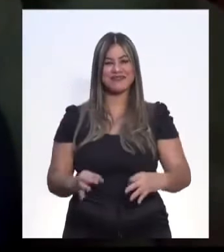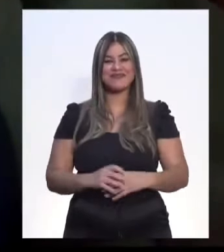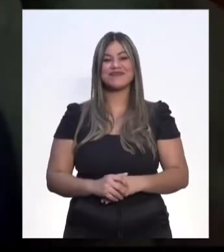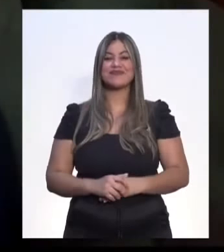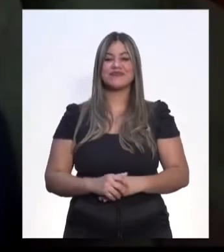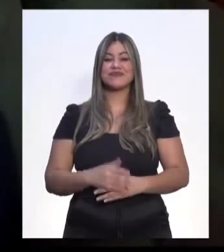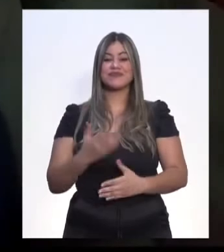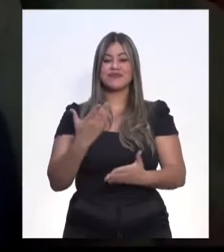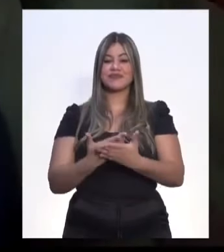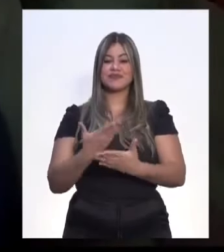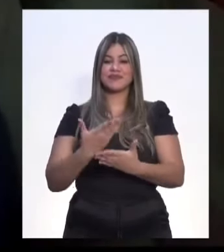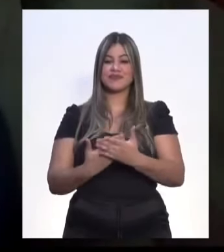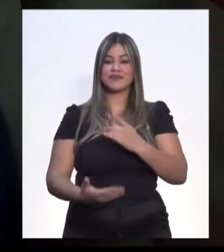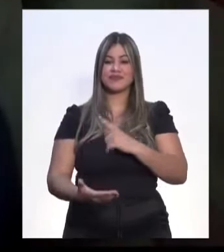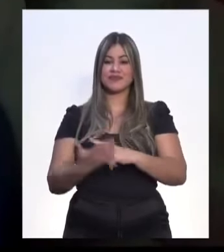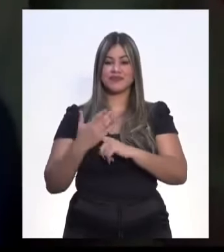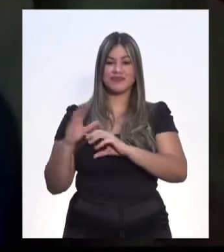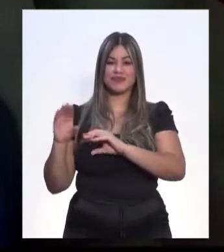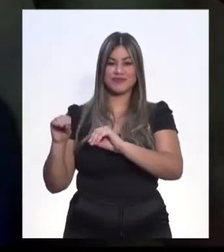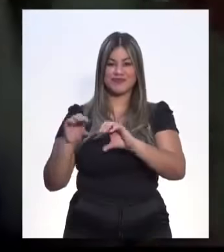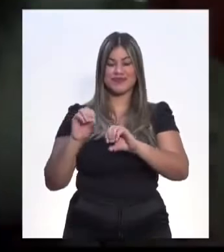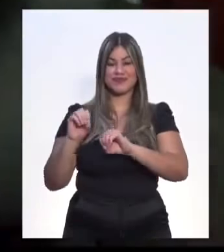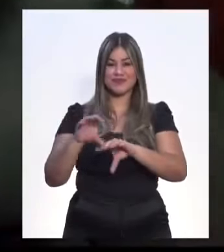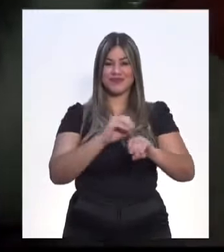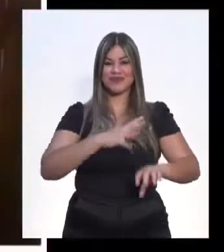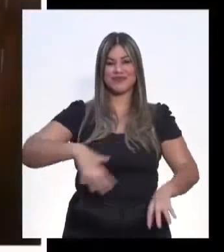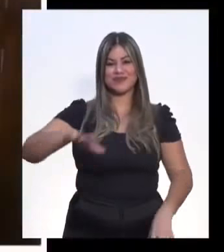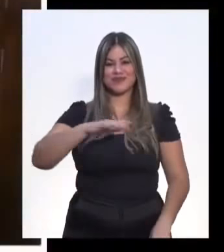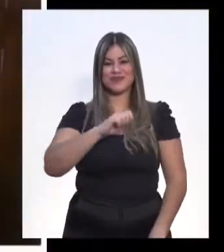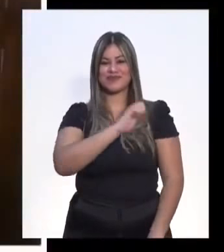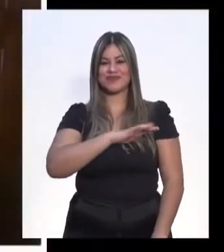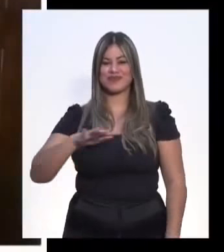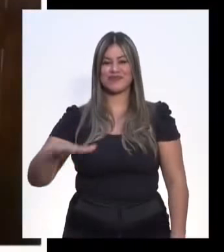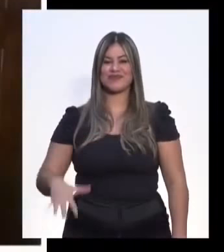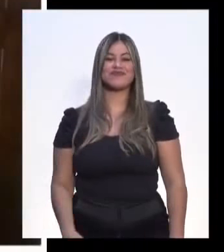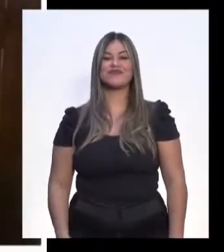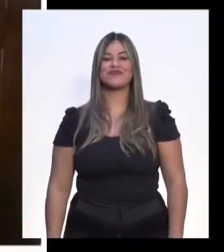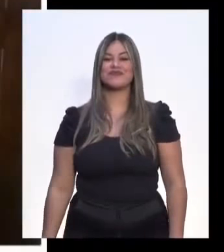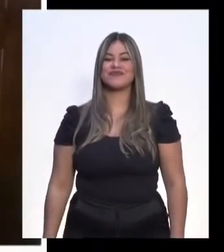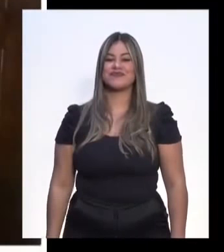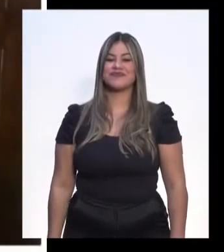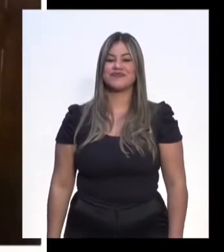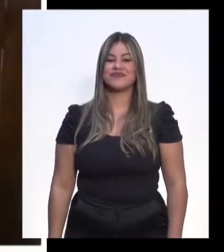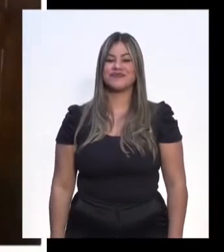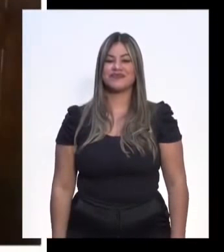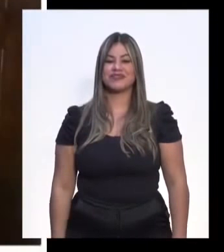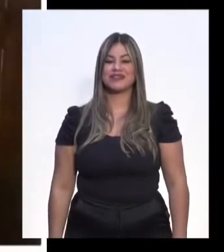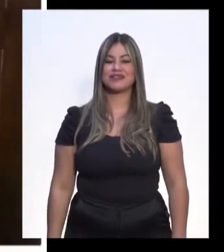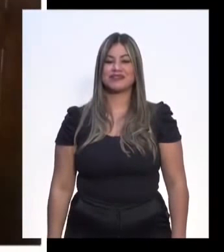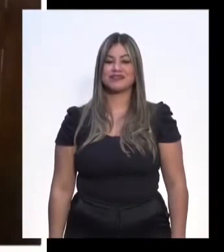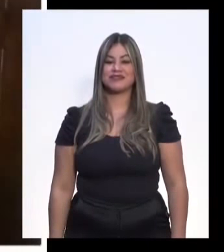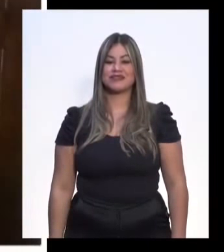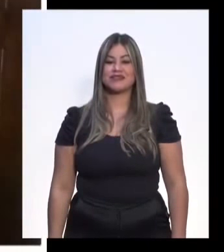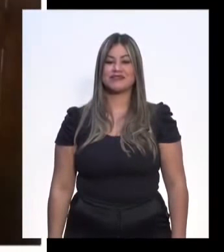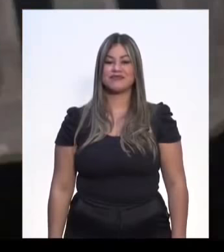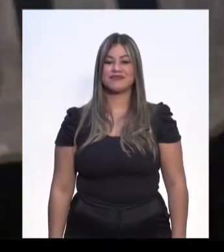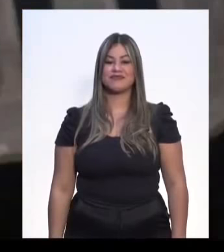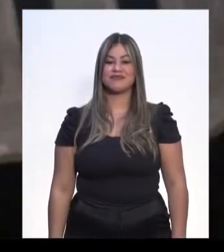isso deve ter ajudado muitos outros alunos também E aí